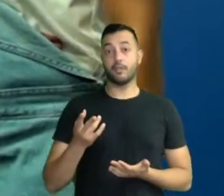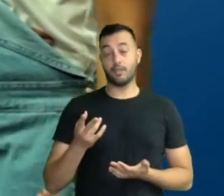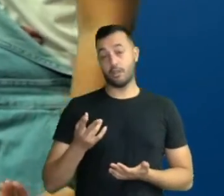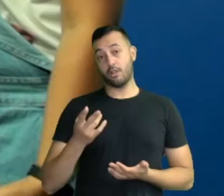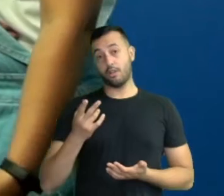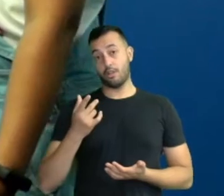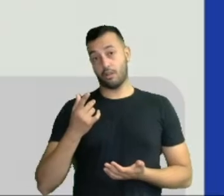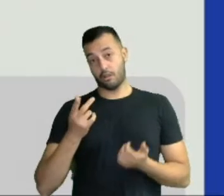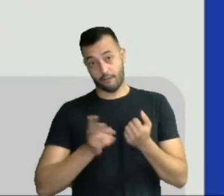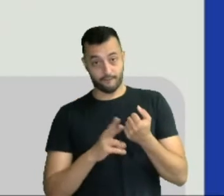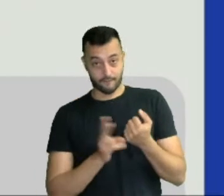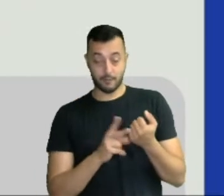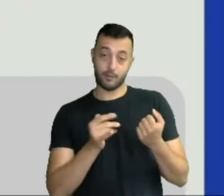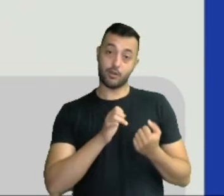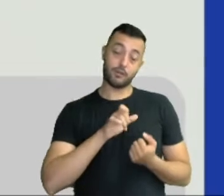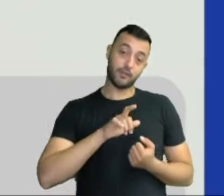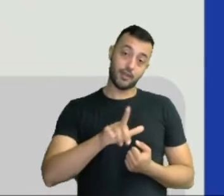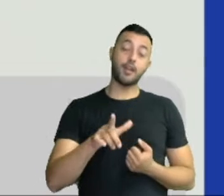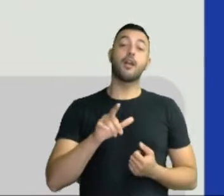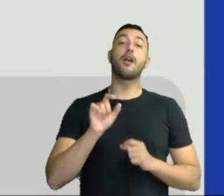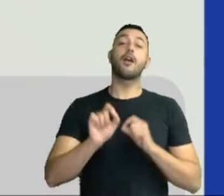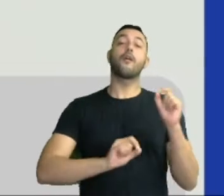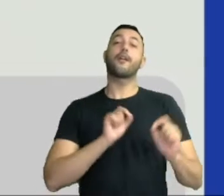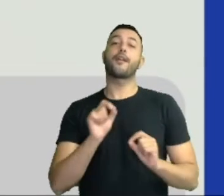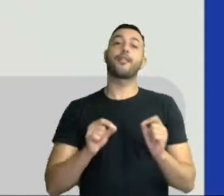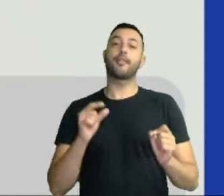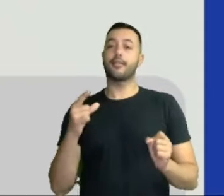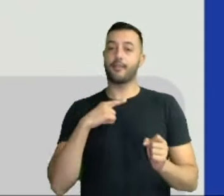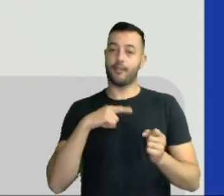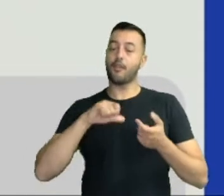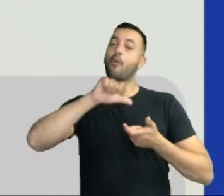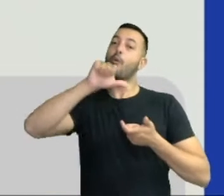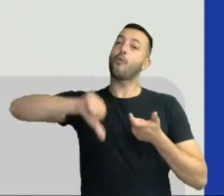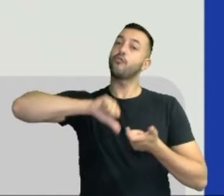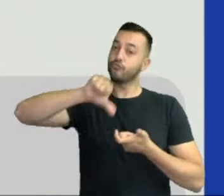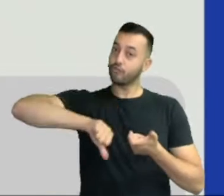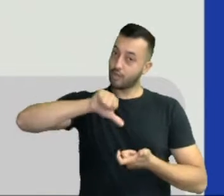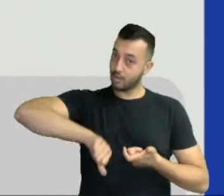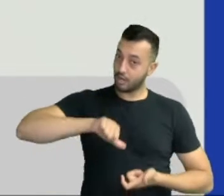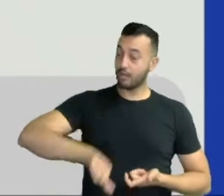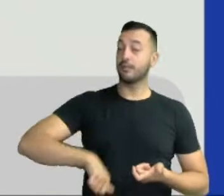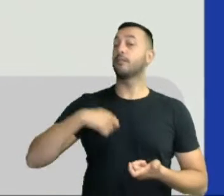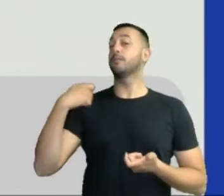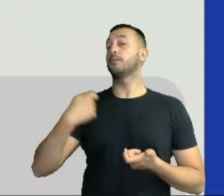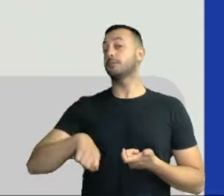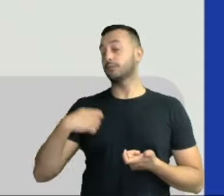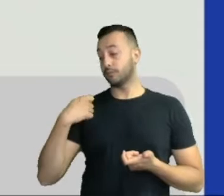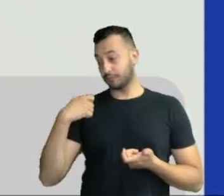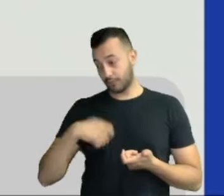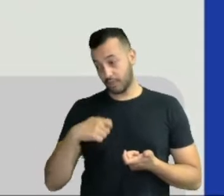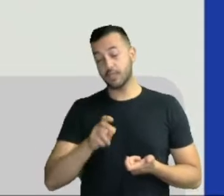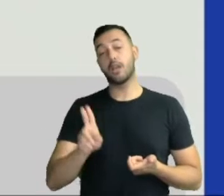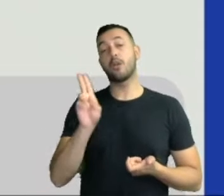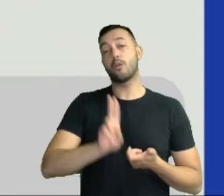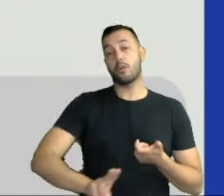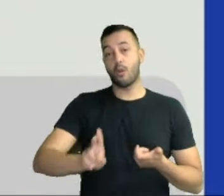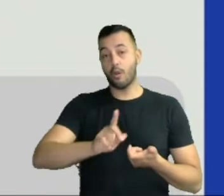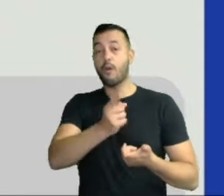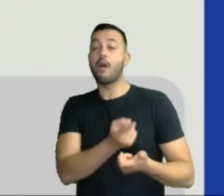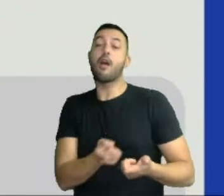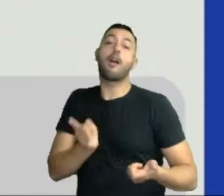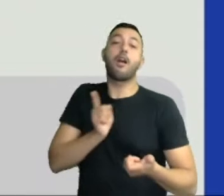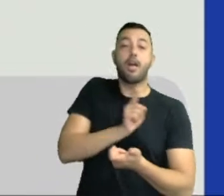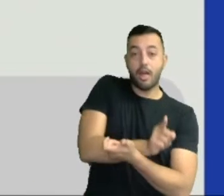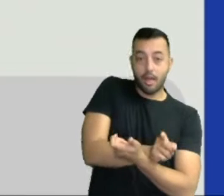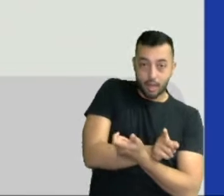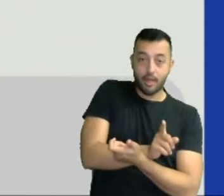Los verbos pronominales son aquellos que, al conjugarse, necesita el uso de un pronombre